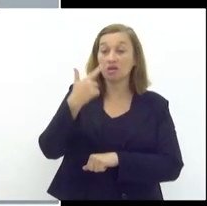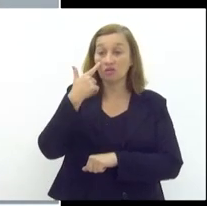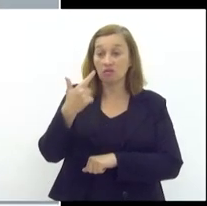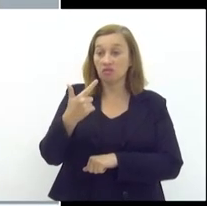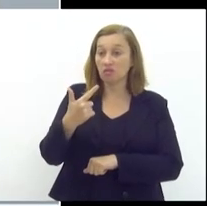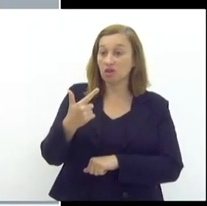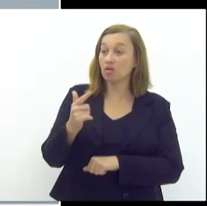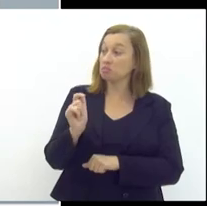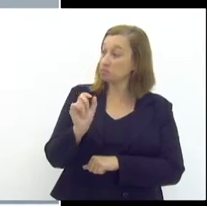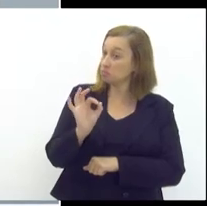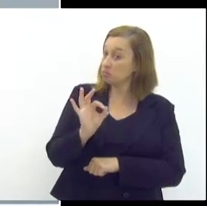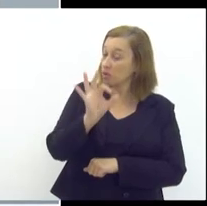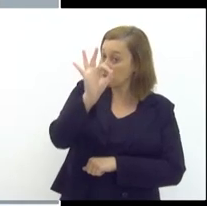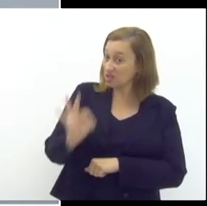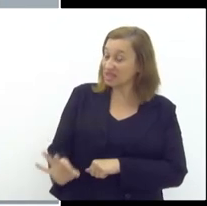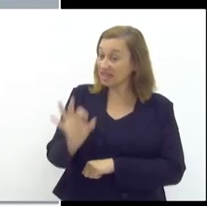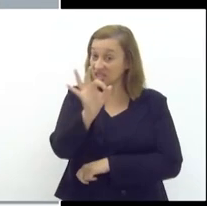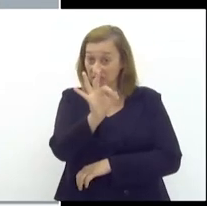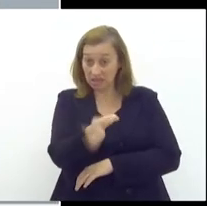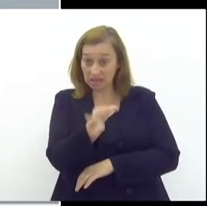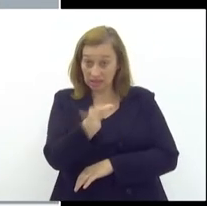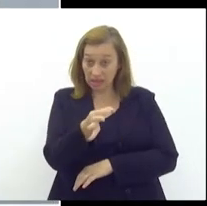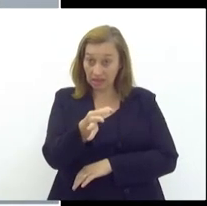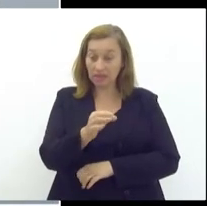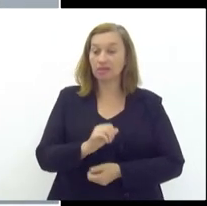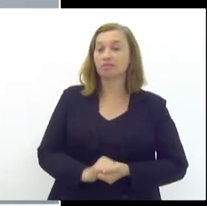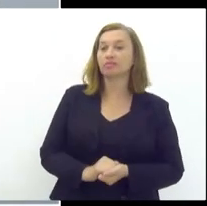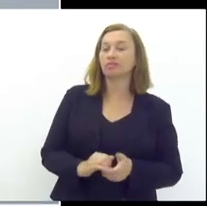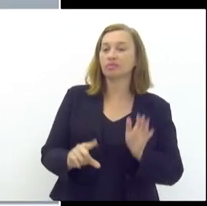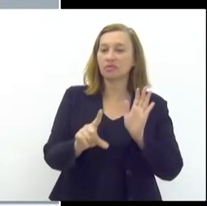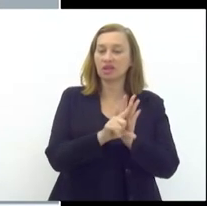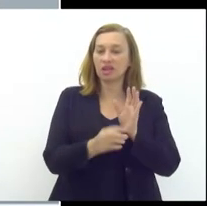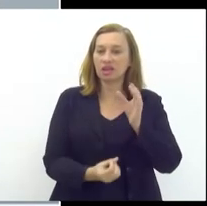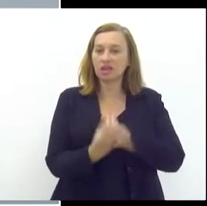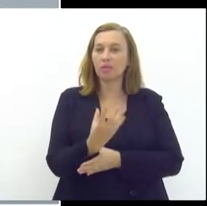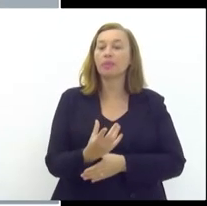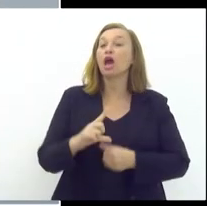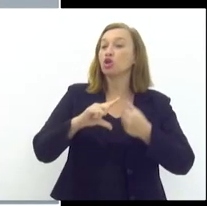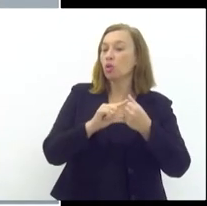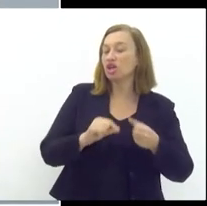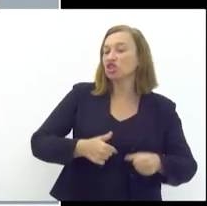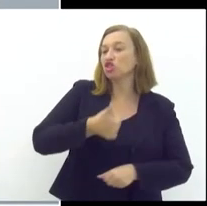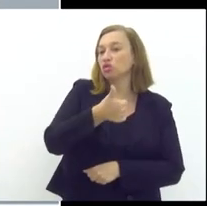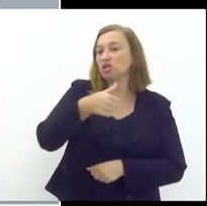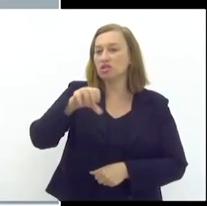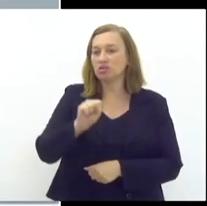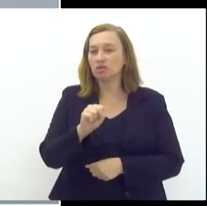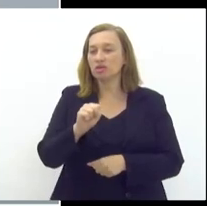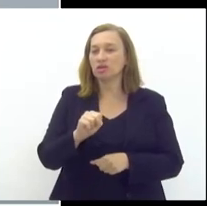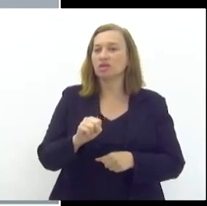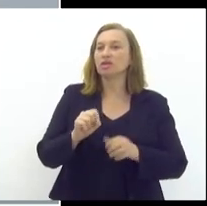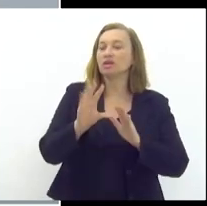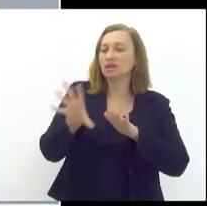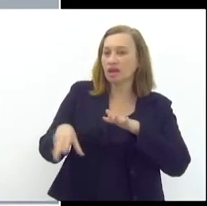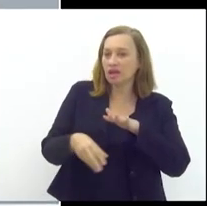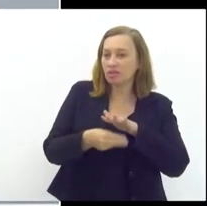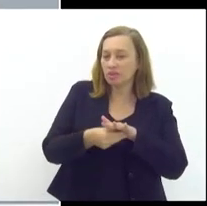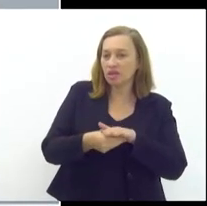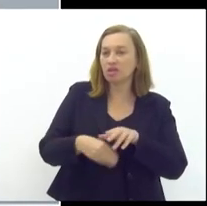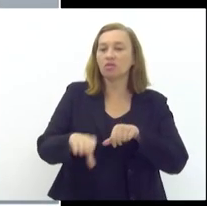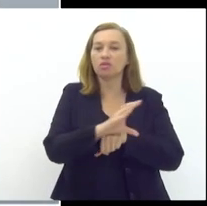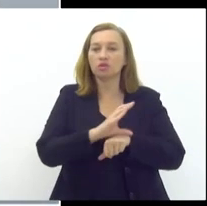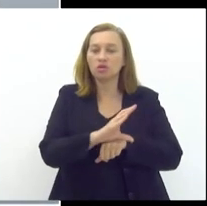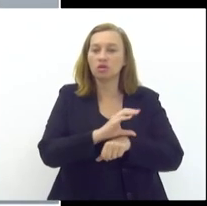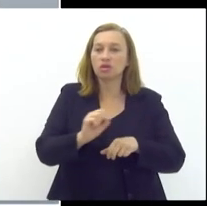renda e proventos de qualquer natureza mas no Artigo 18 da emenda constitucional tá lá dito que